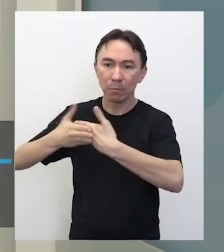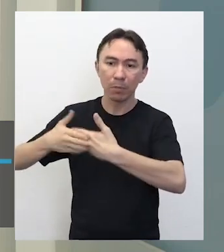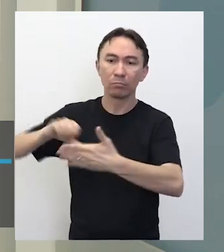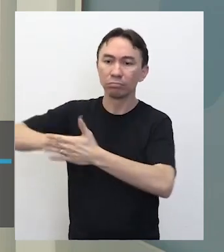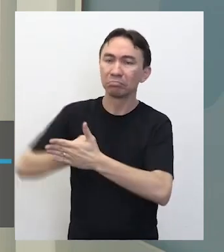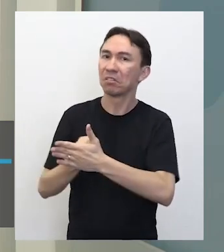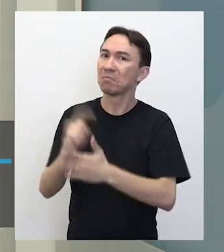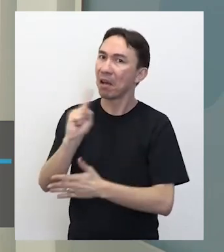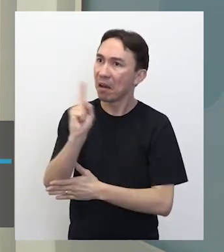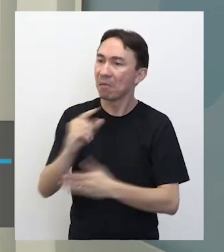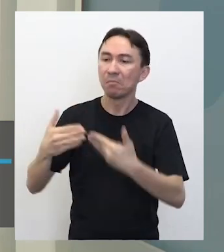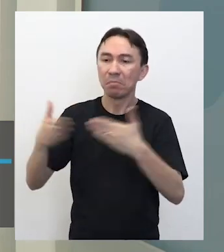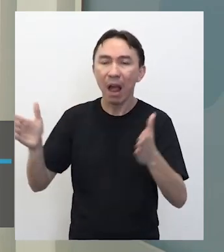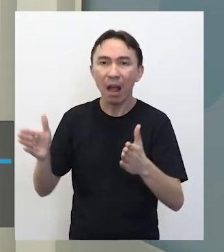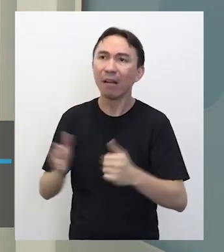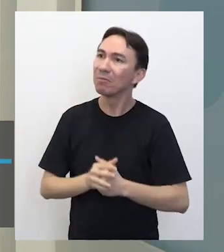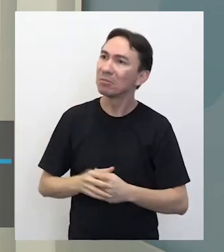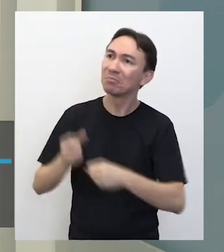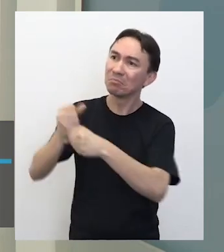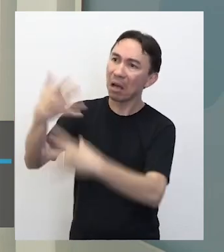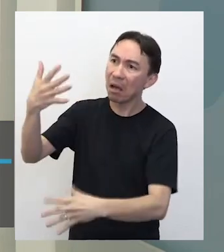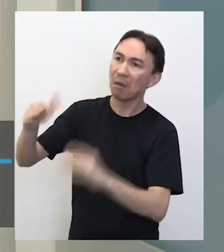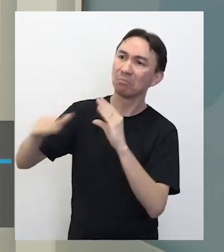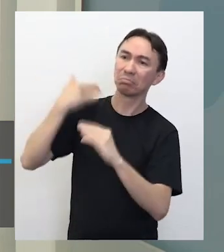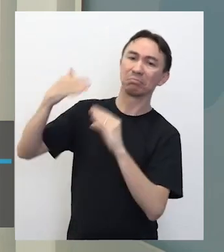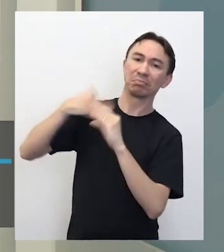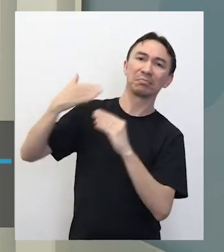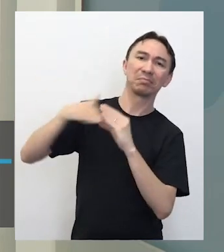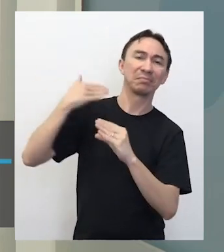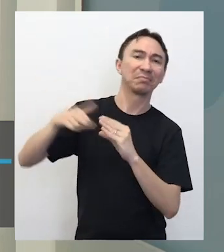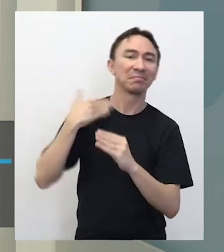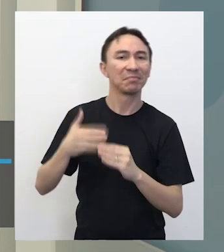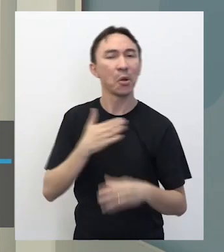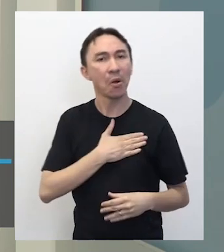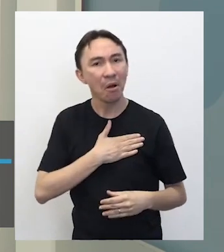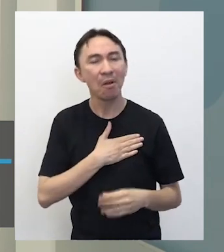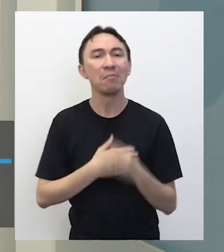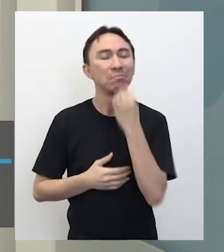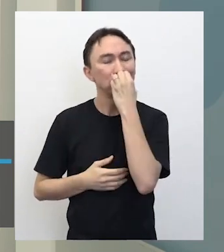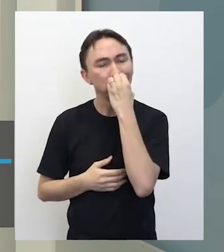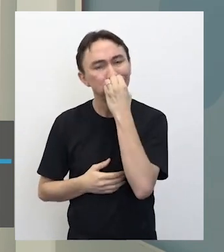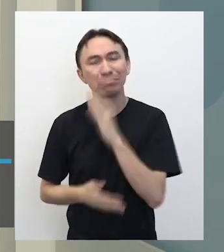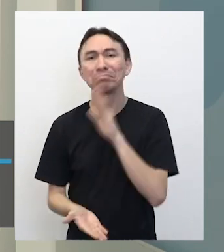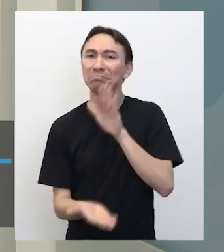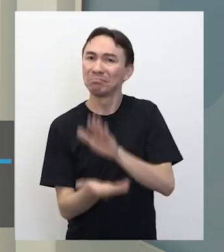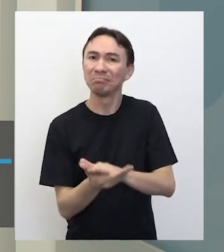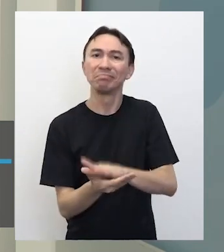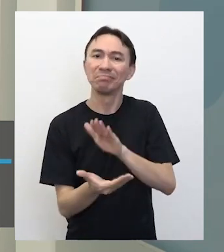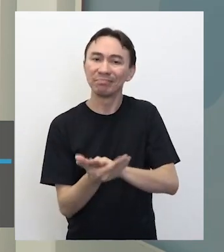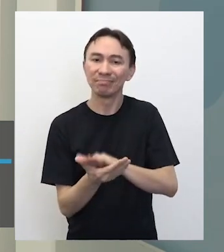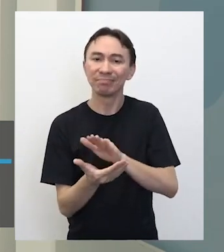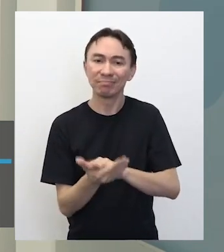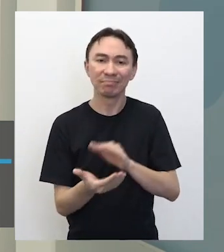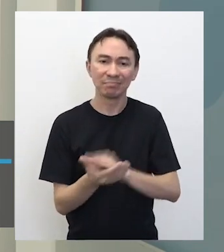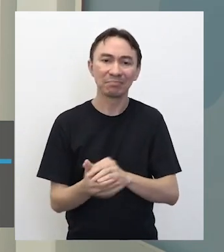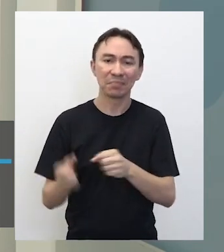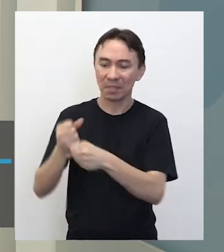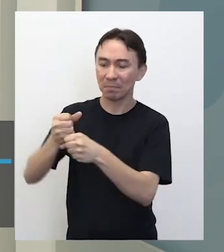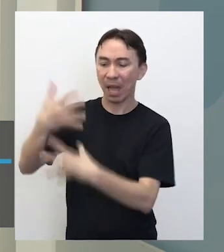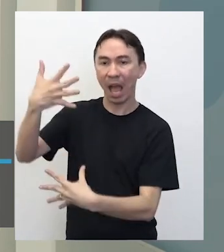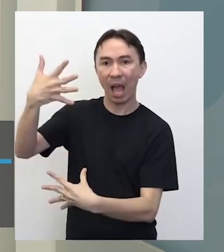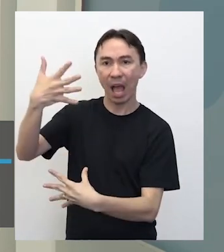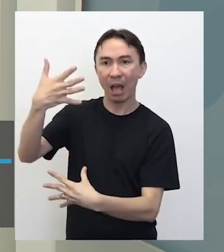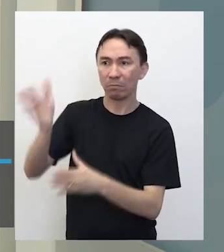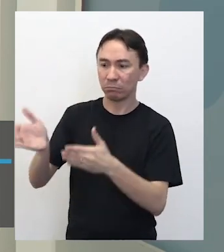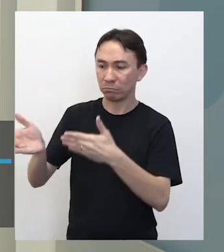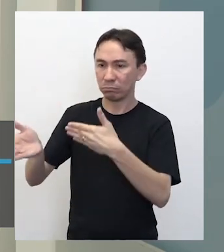alguns comentários e vocês gostam, né? Acho que é o momento de vocês falarem. Então é importante a gente deixar aberto, mas